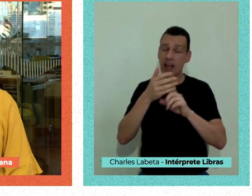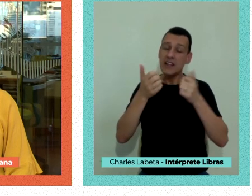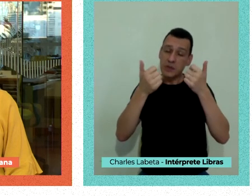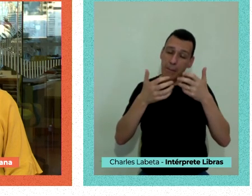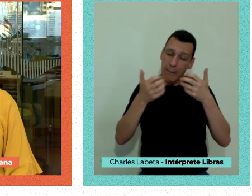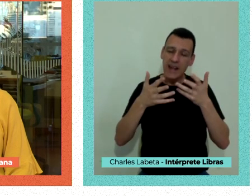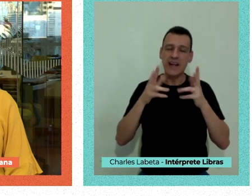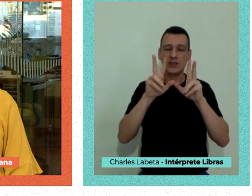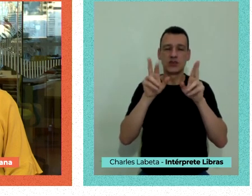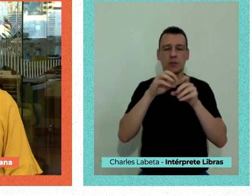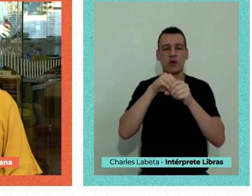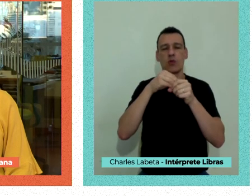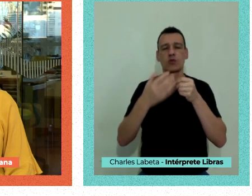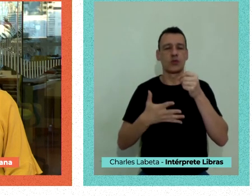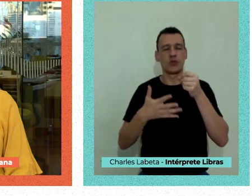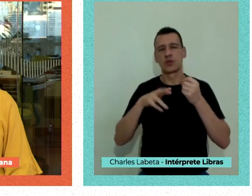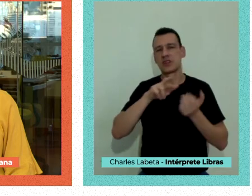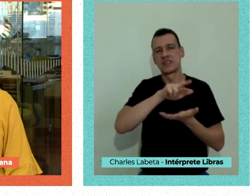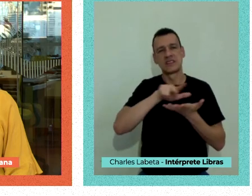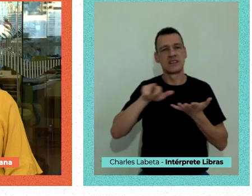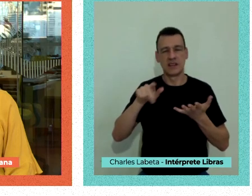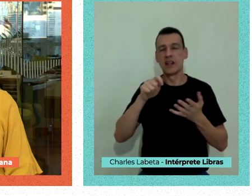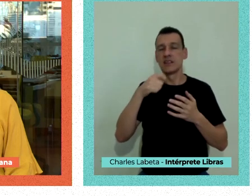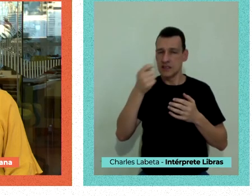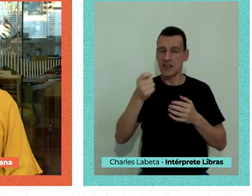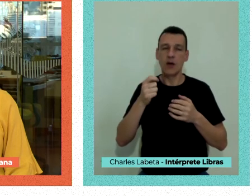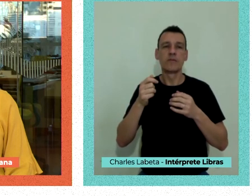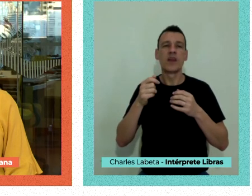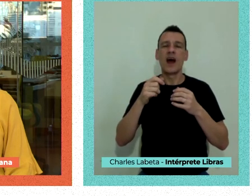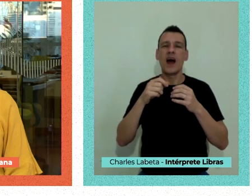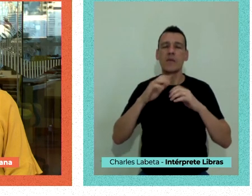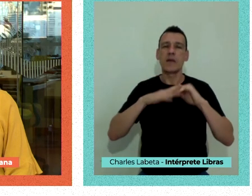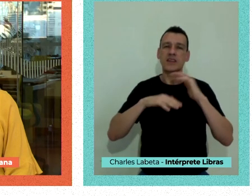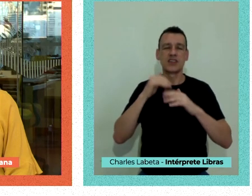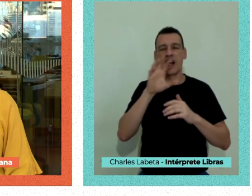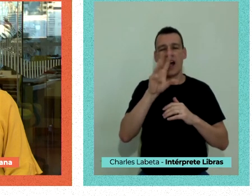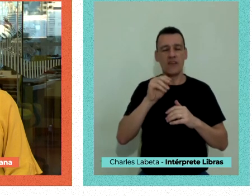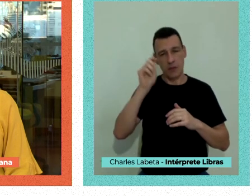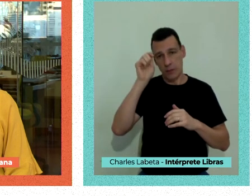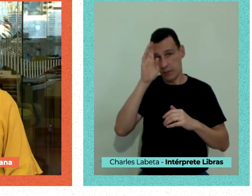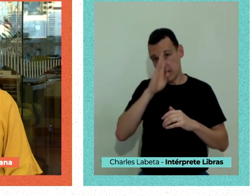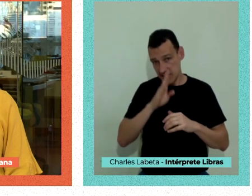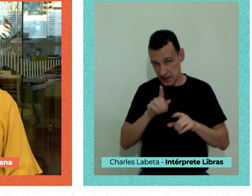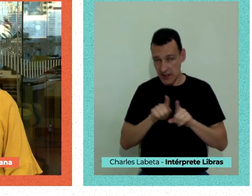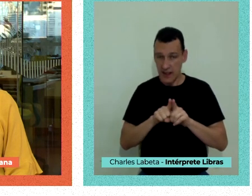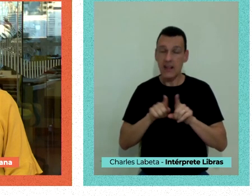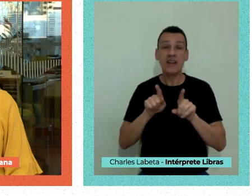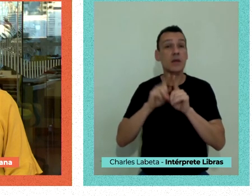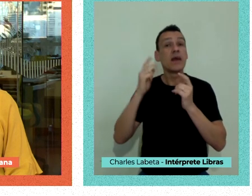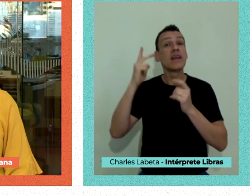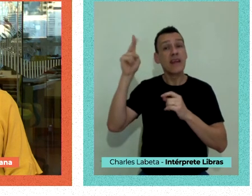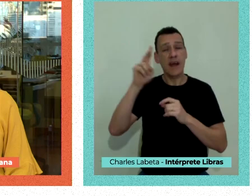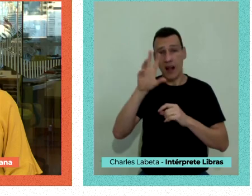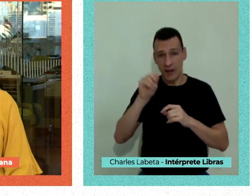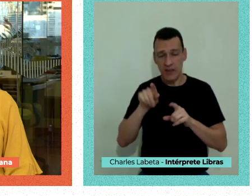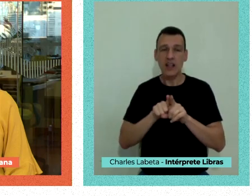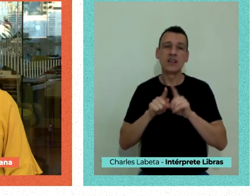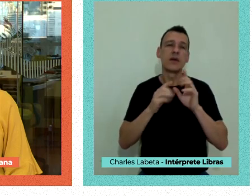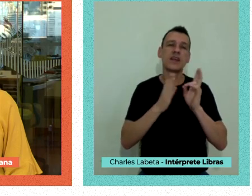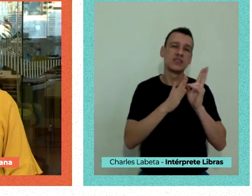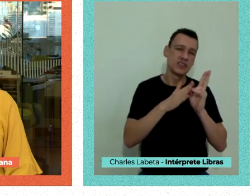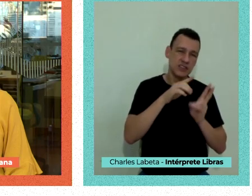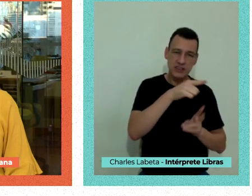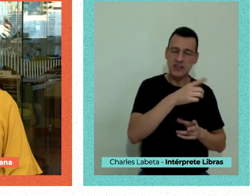de valorização das práticas afro-brasileiras e africanas, das práticas indígenas, que traga,